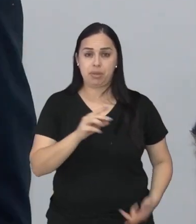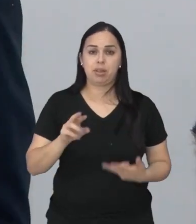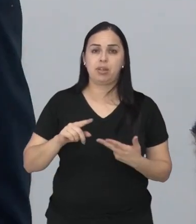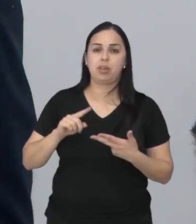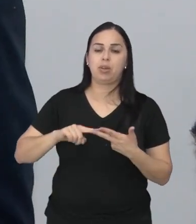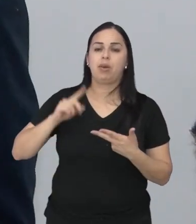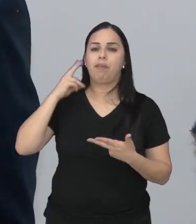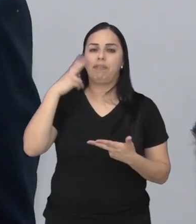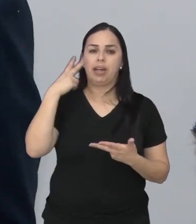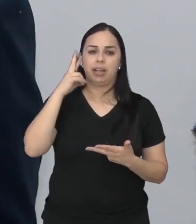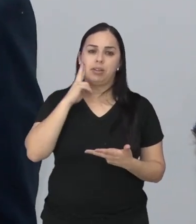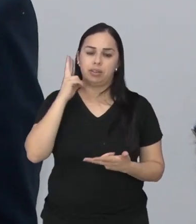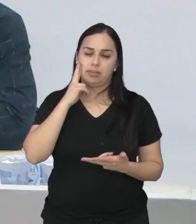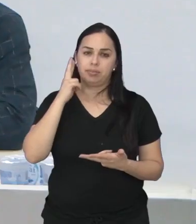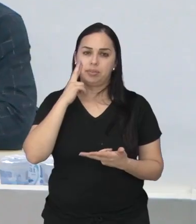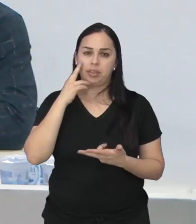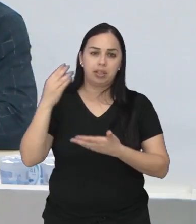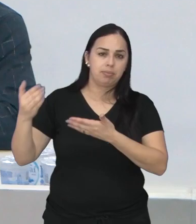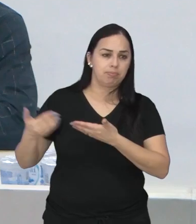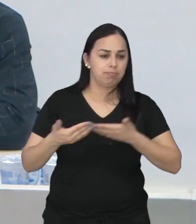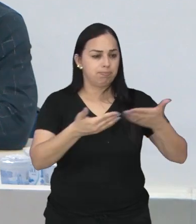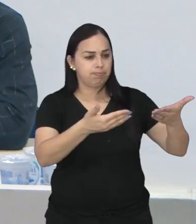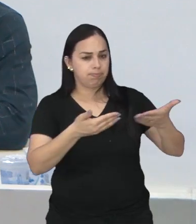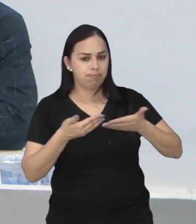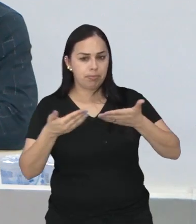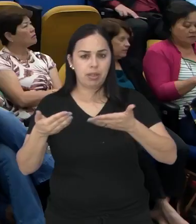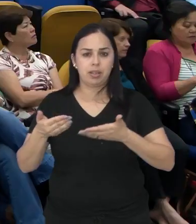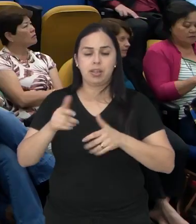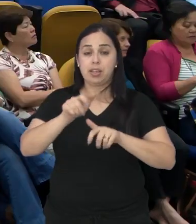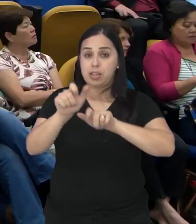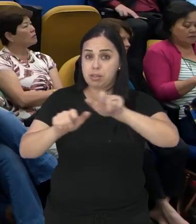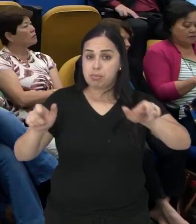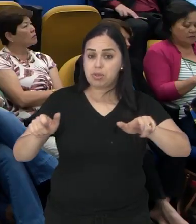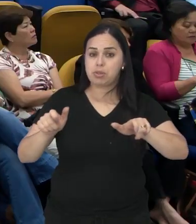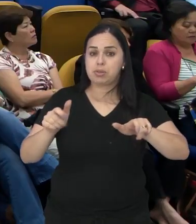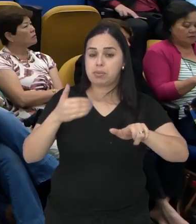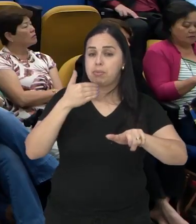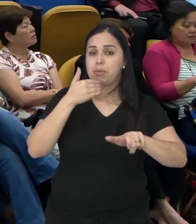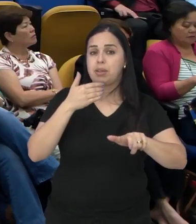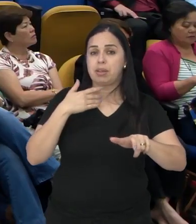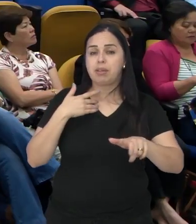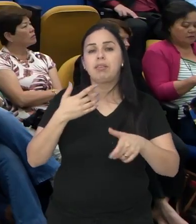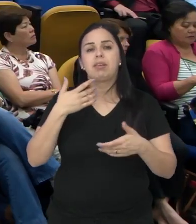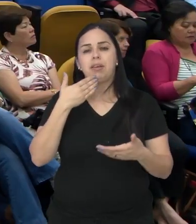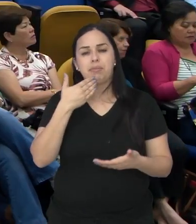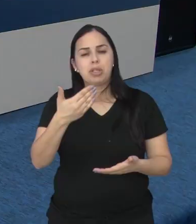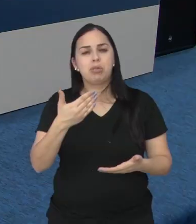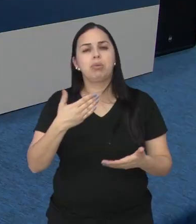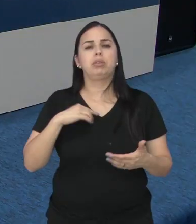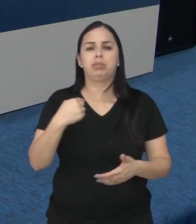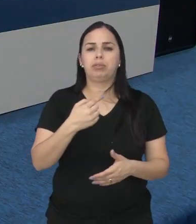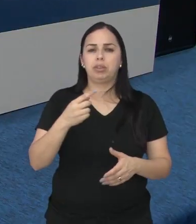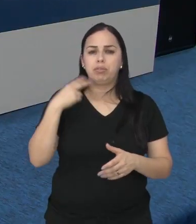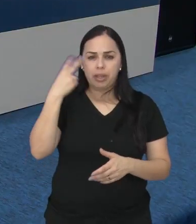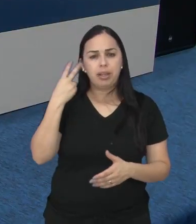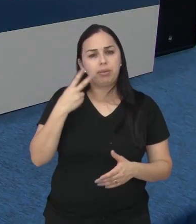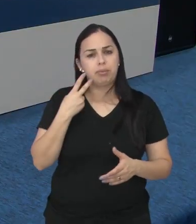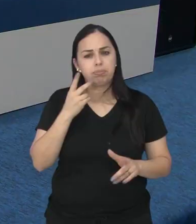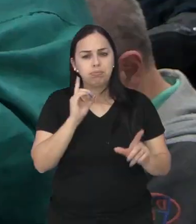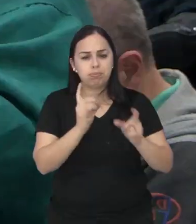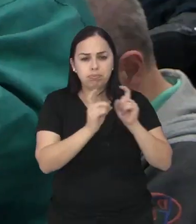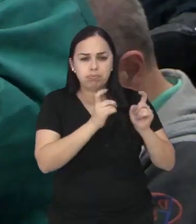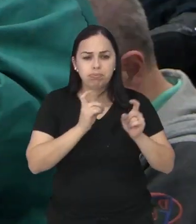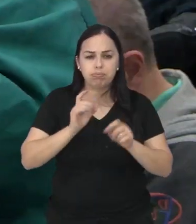O vereador Renato Santiago foi quem recebeu as demandas dos moradores e promoveu o encontro, que teve como